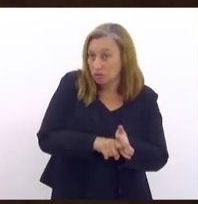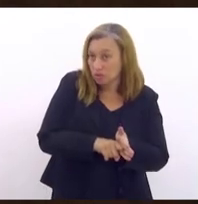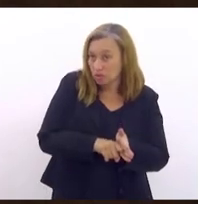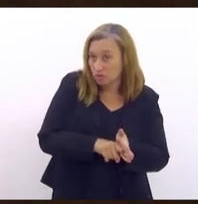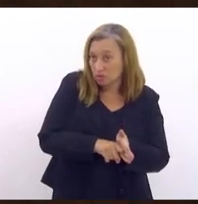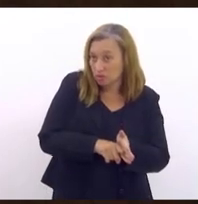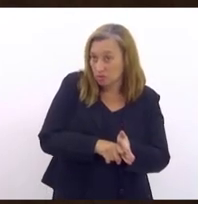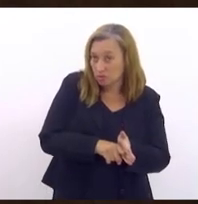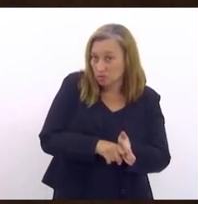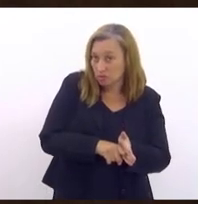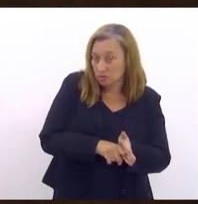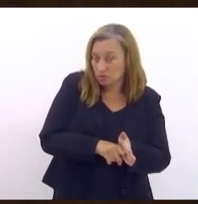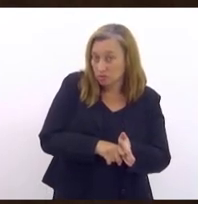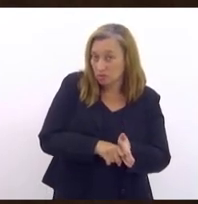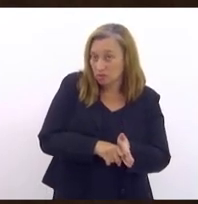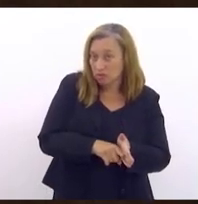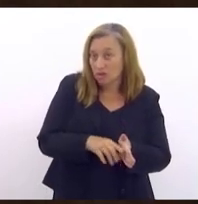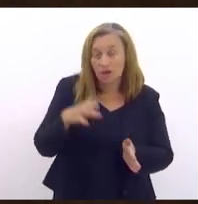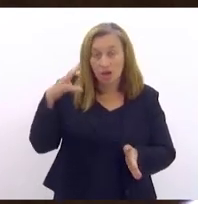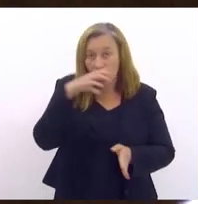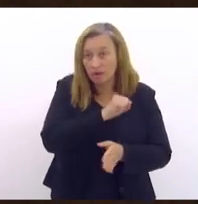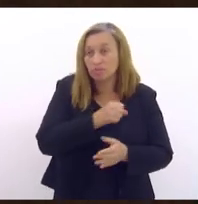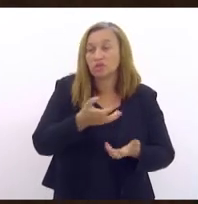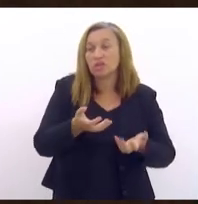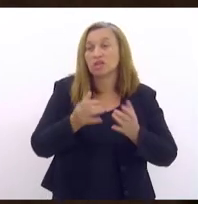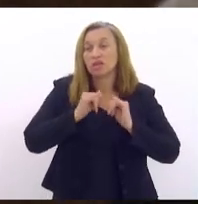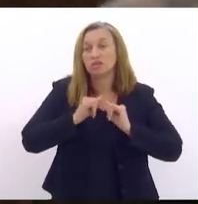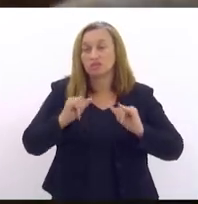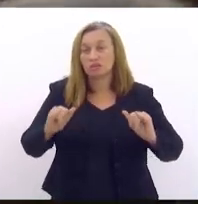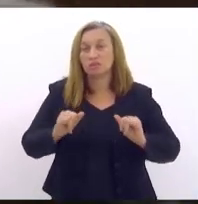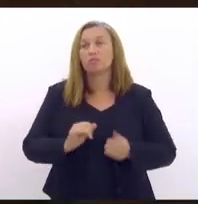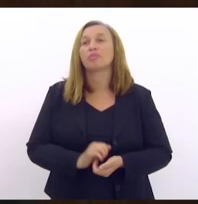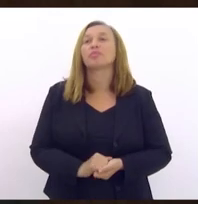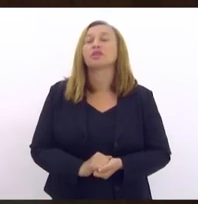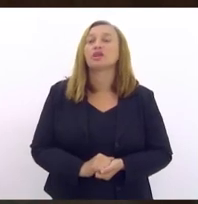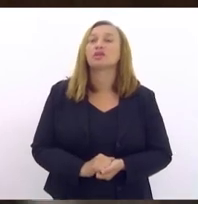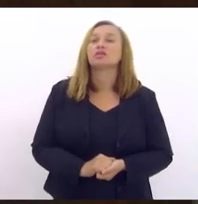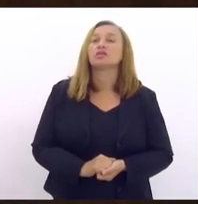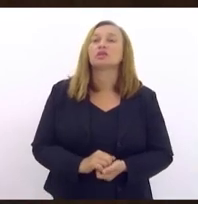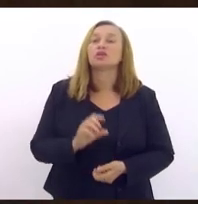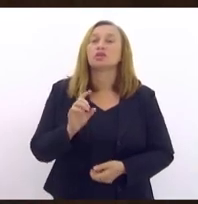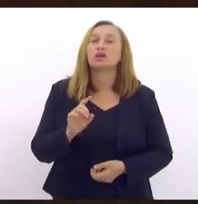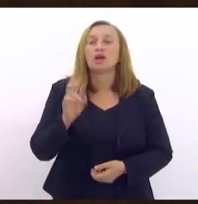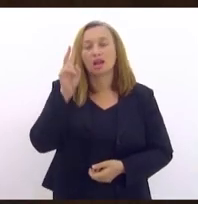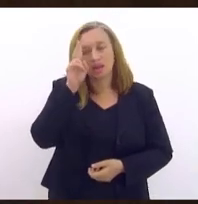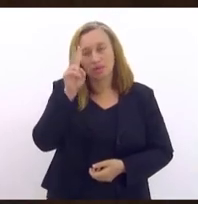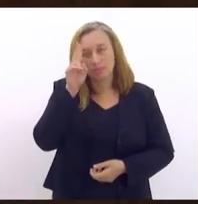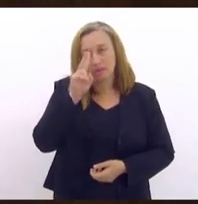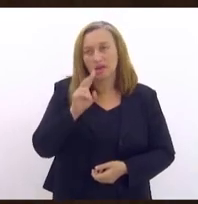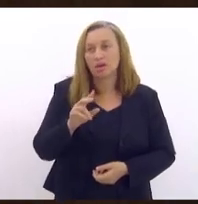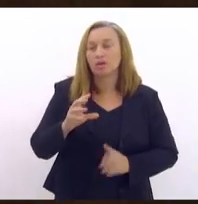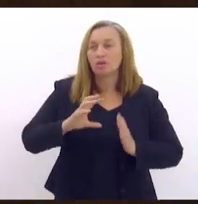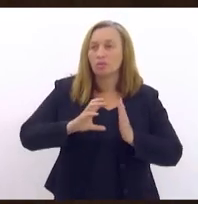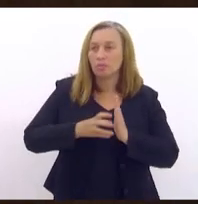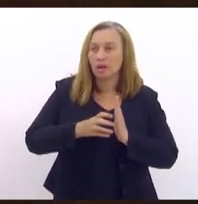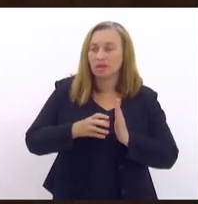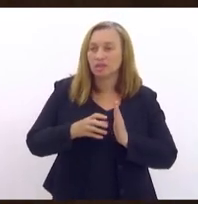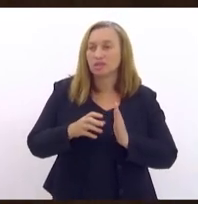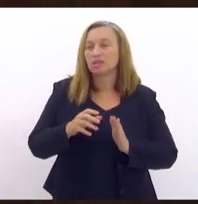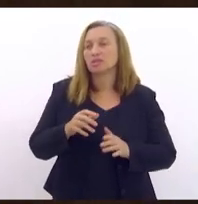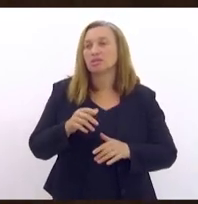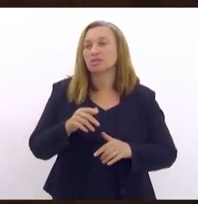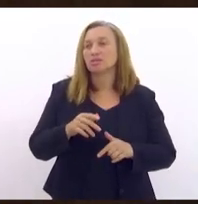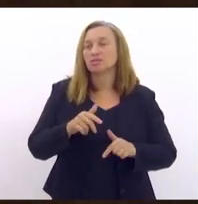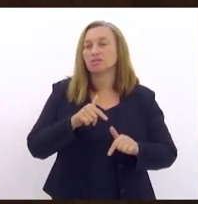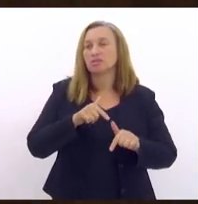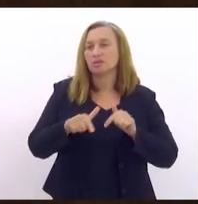reduzidas abruptamente. Queria comunicar que, salvo erro de memória, o Partido dos